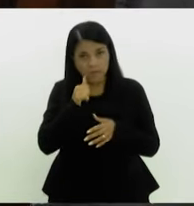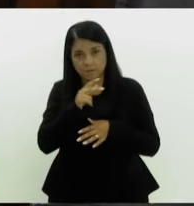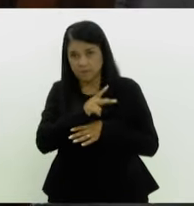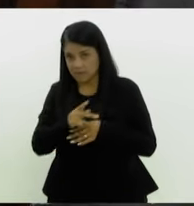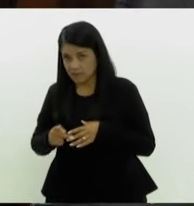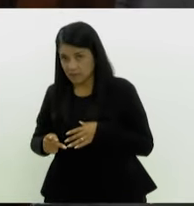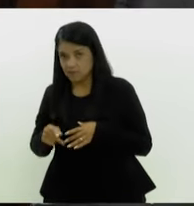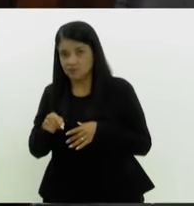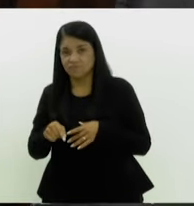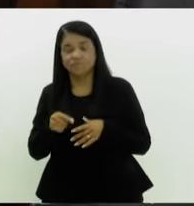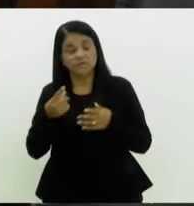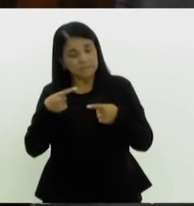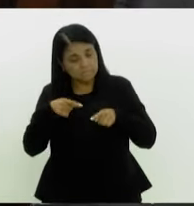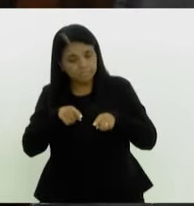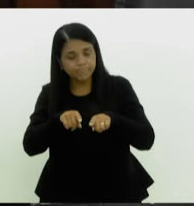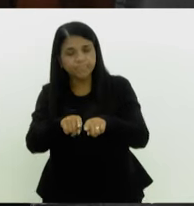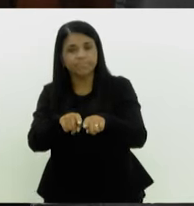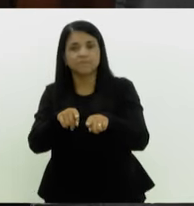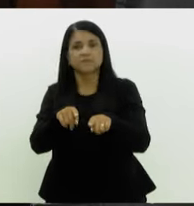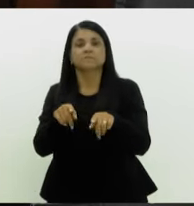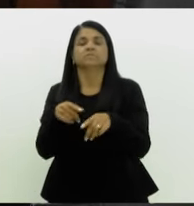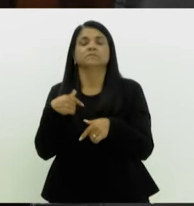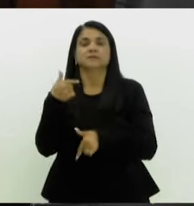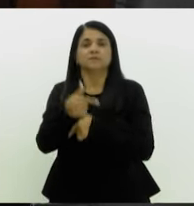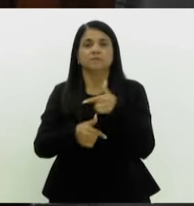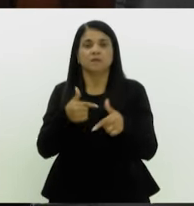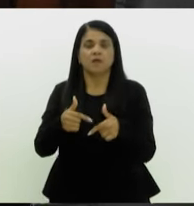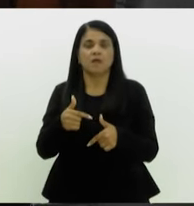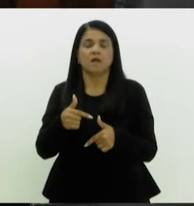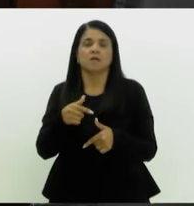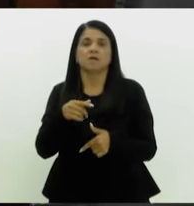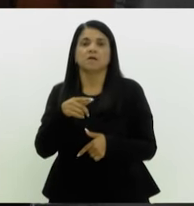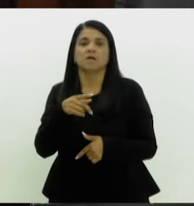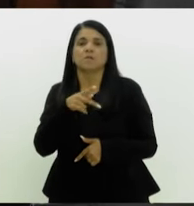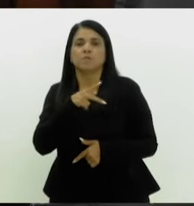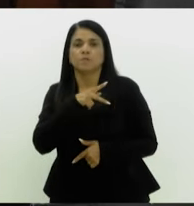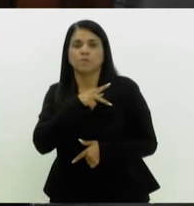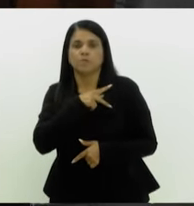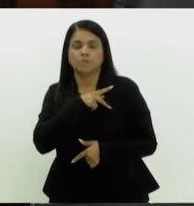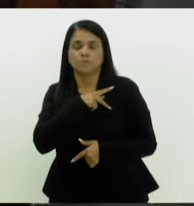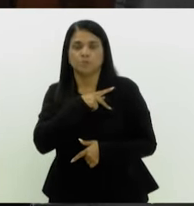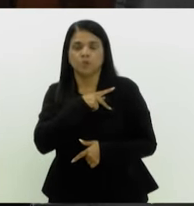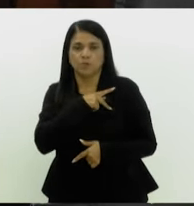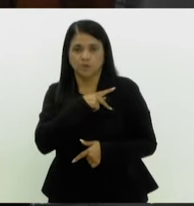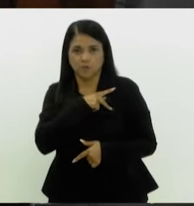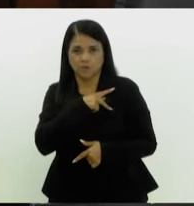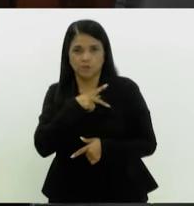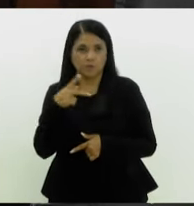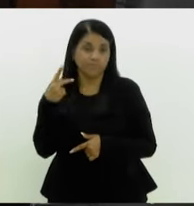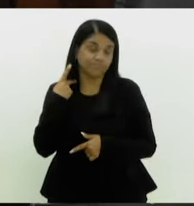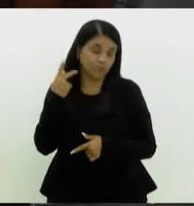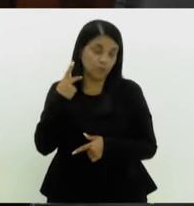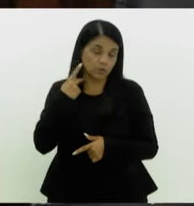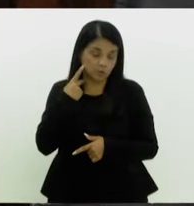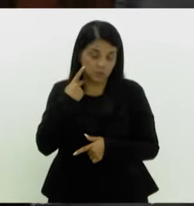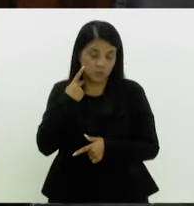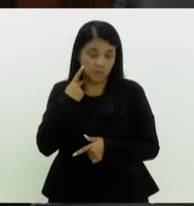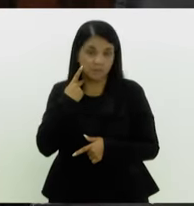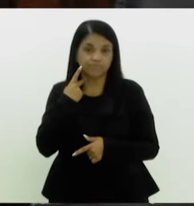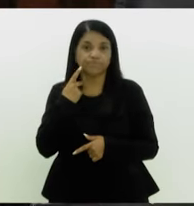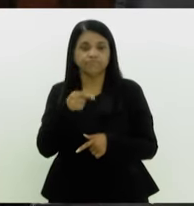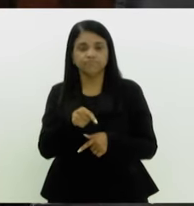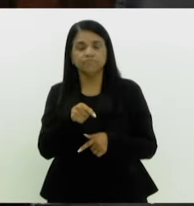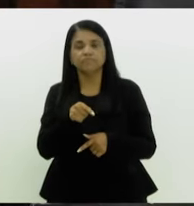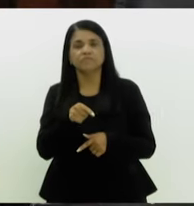trabalhar alinhada com a procuradoria porque a comissão da mulher é para tratar matérias de mérito A Procuradoria da